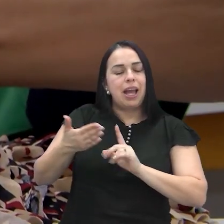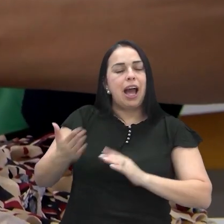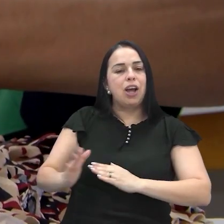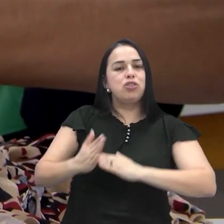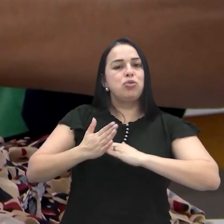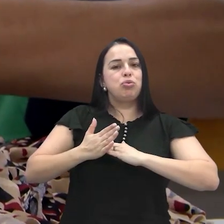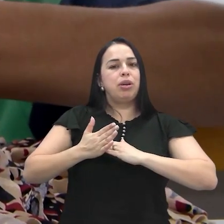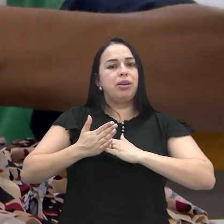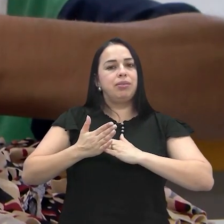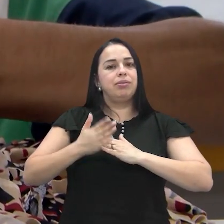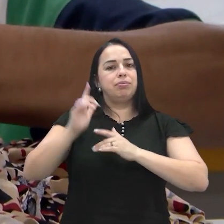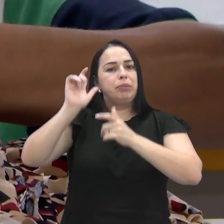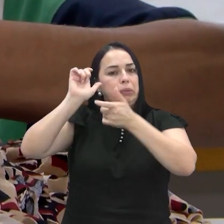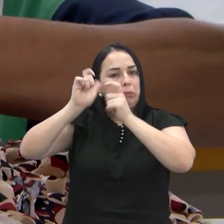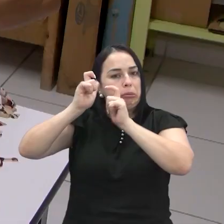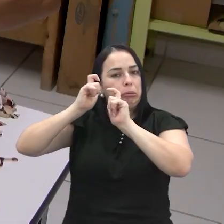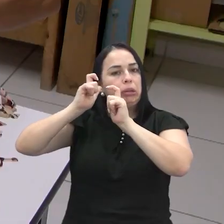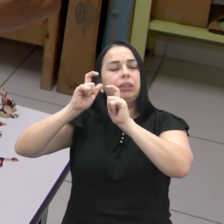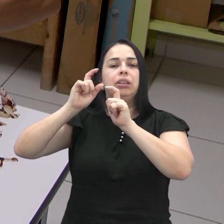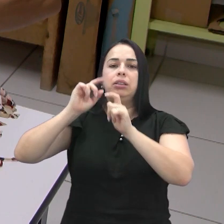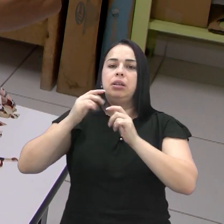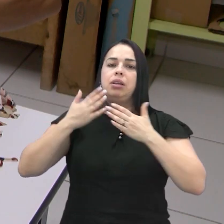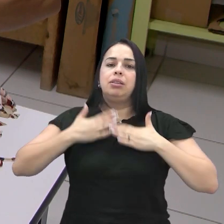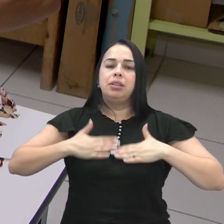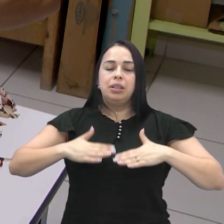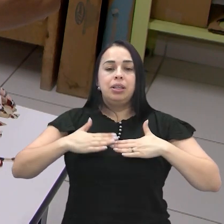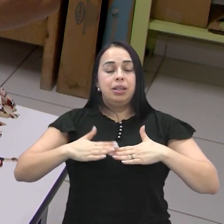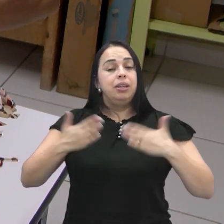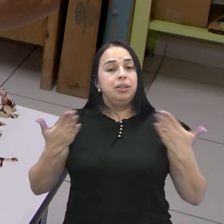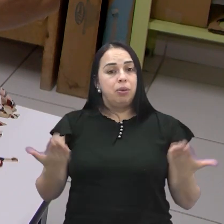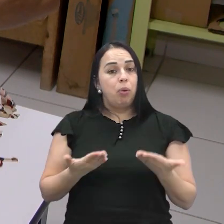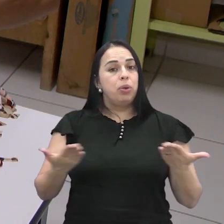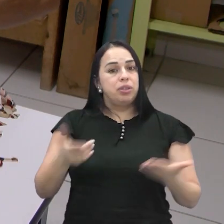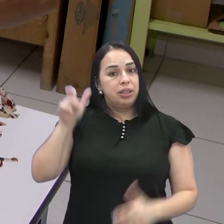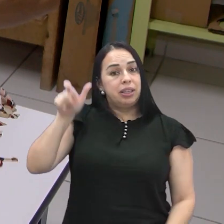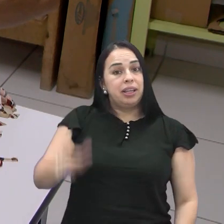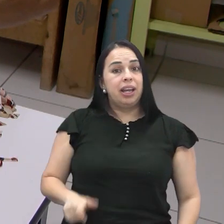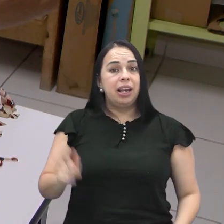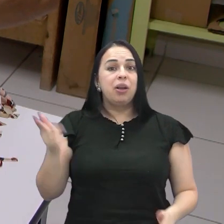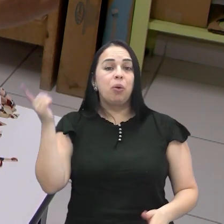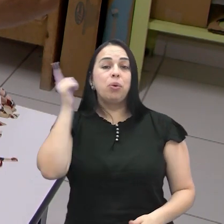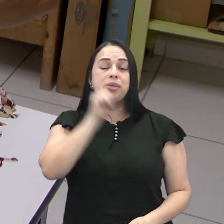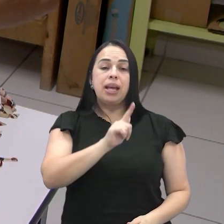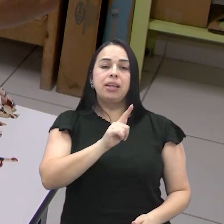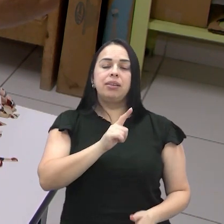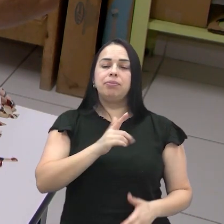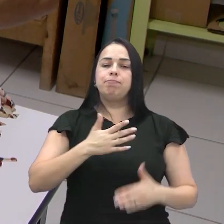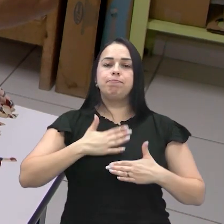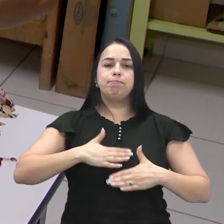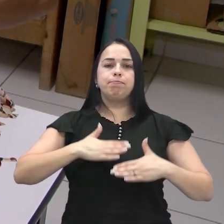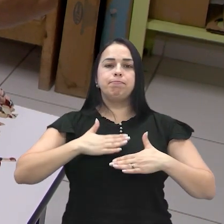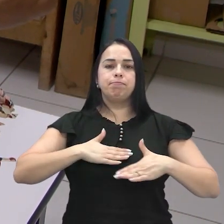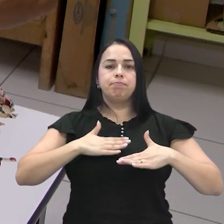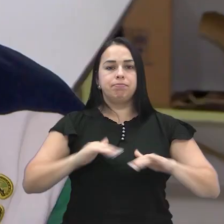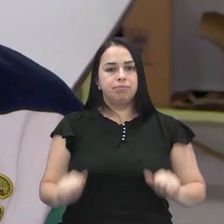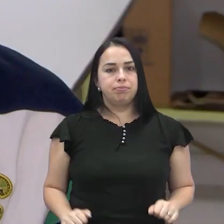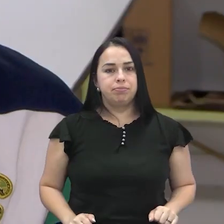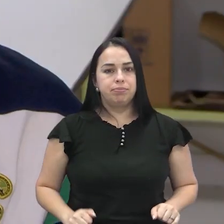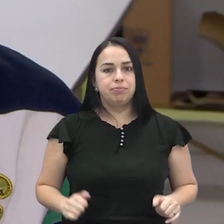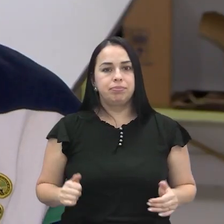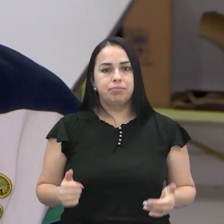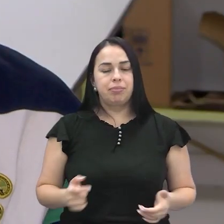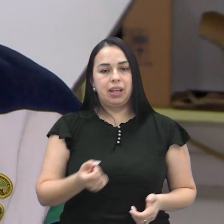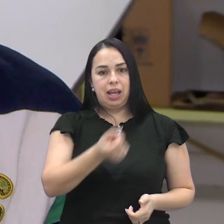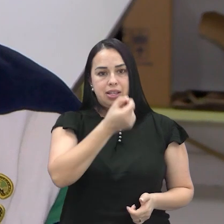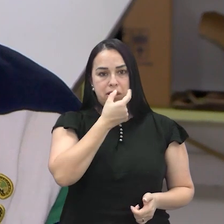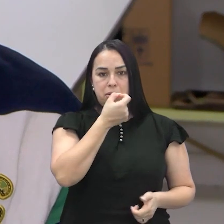a diferença no tratamento da esquizofrenia. Graças ao atendimento, hoje, ele convive melhor com o transtorno. O